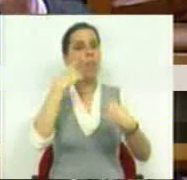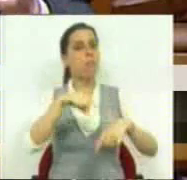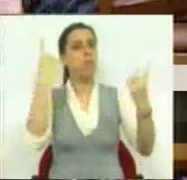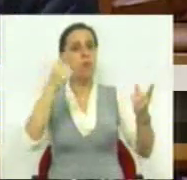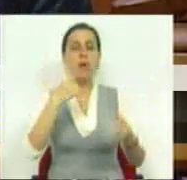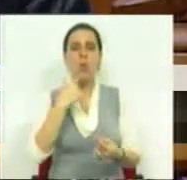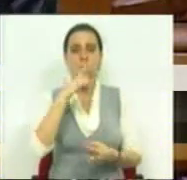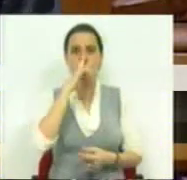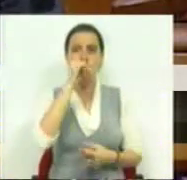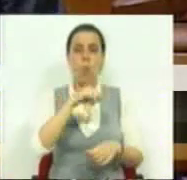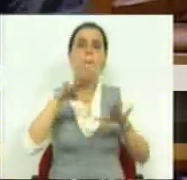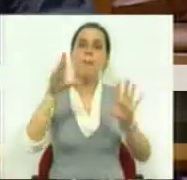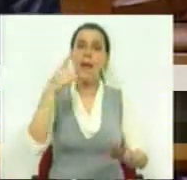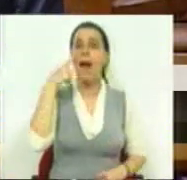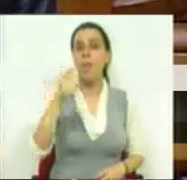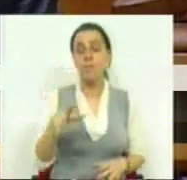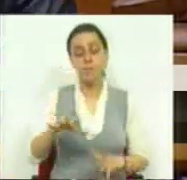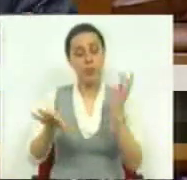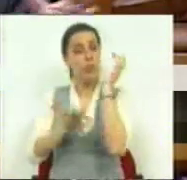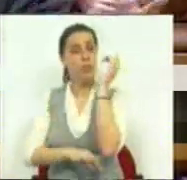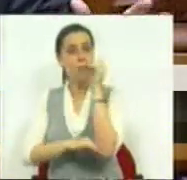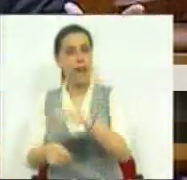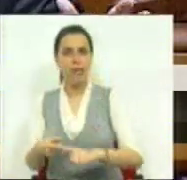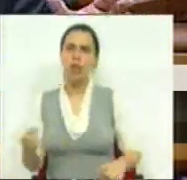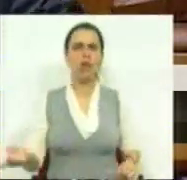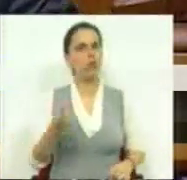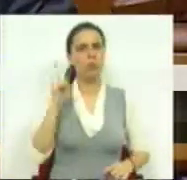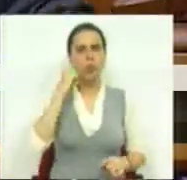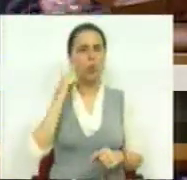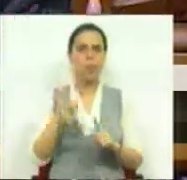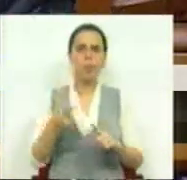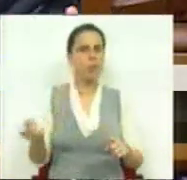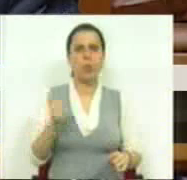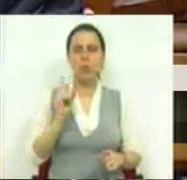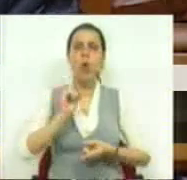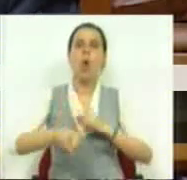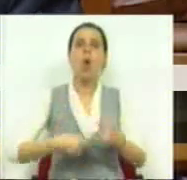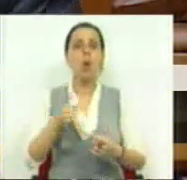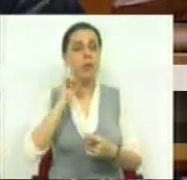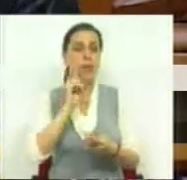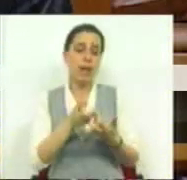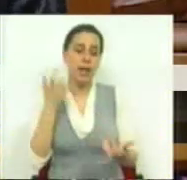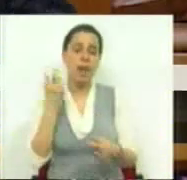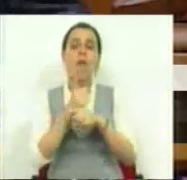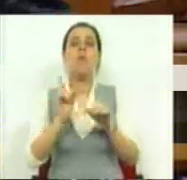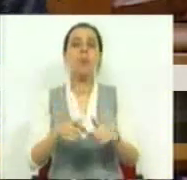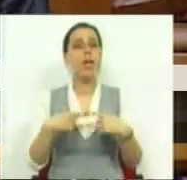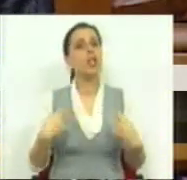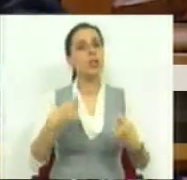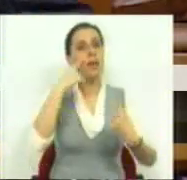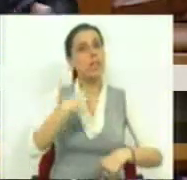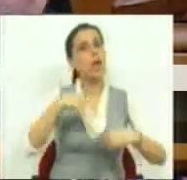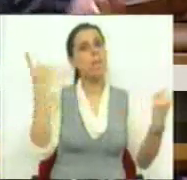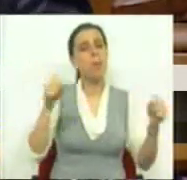pública avultada, mas verificou-se que no caso das freguesias nem é esse facto aquele que releva, porquanto a despesa